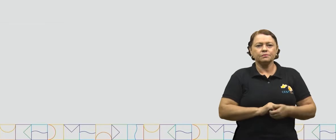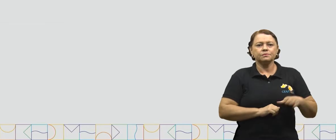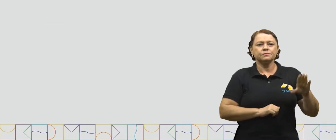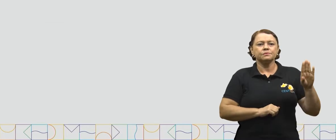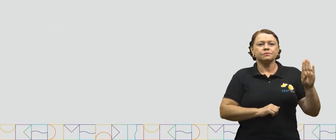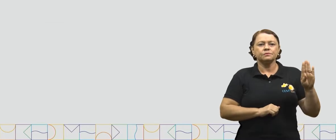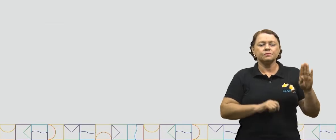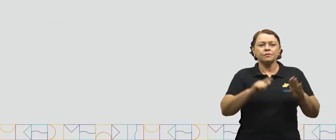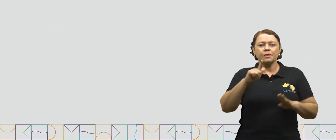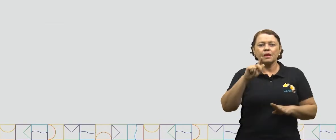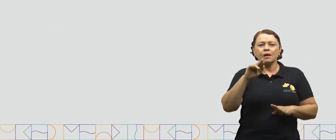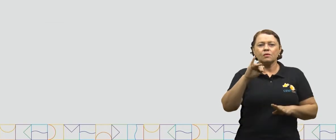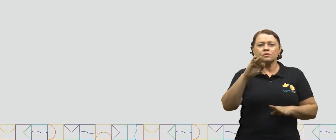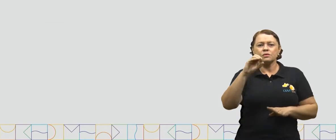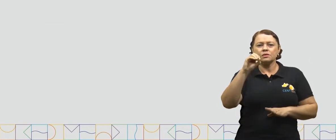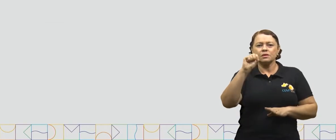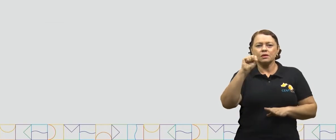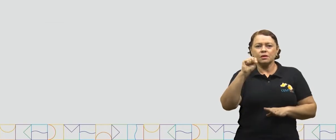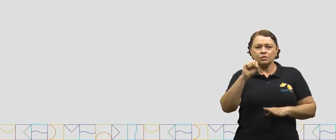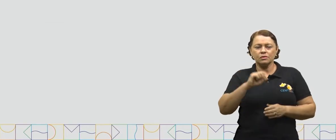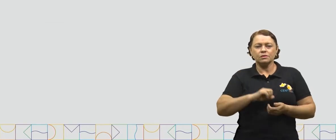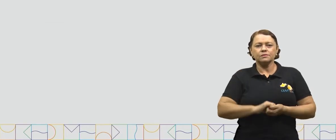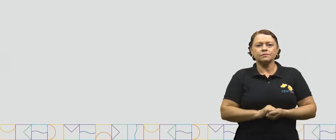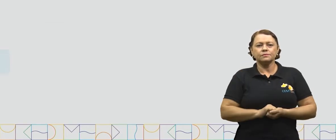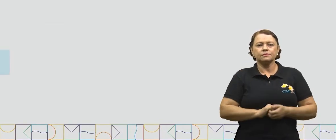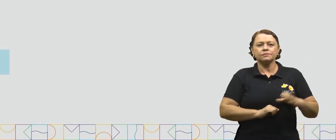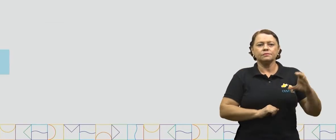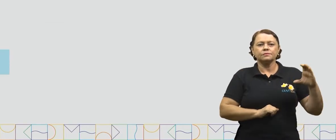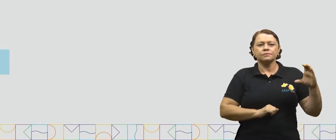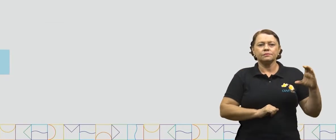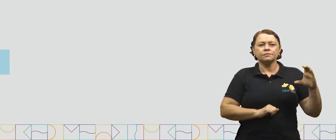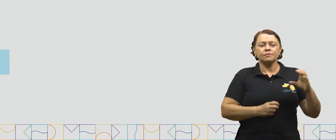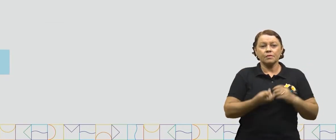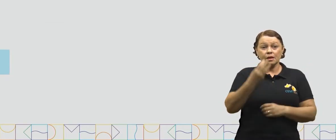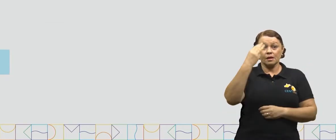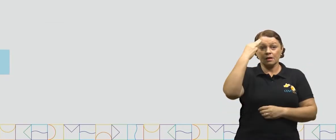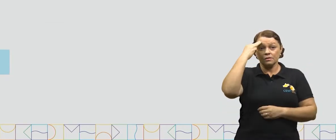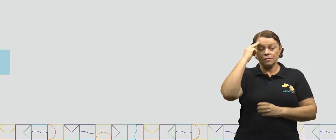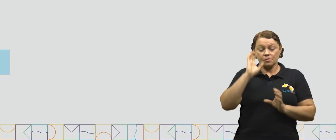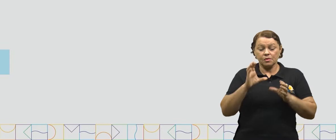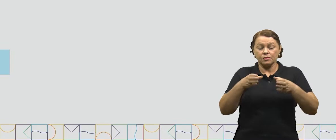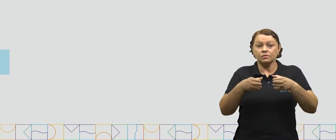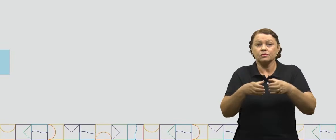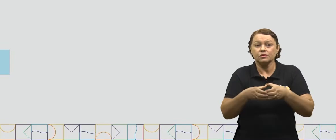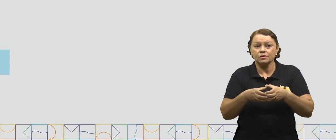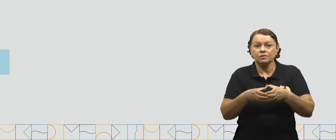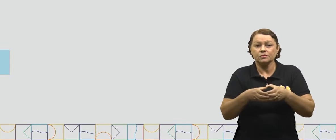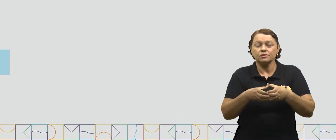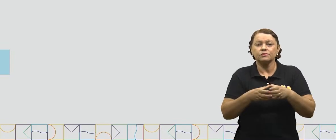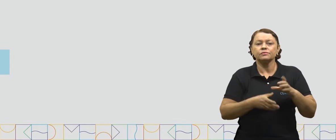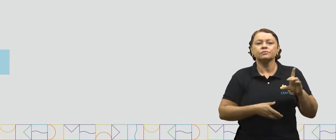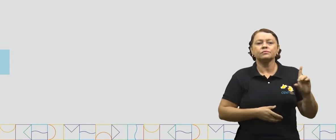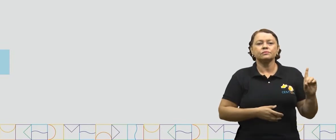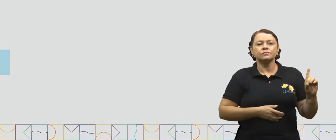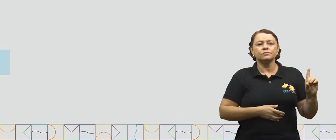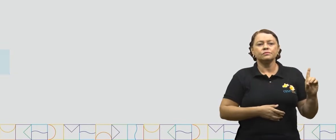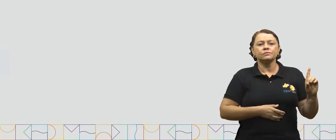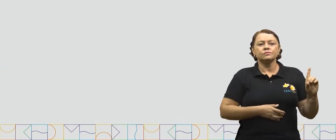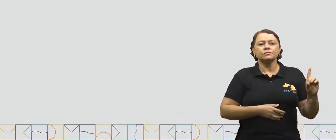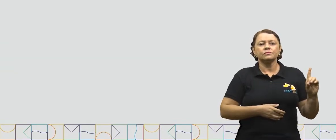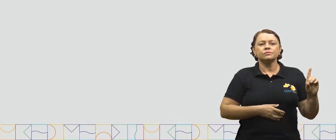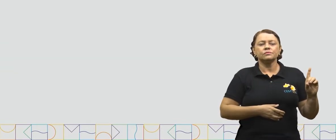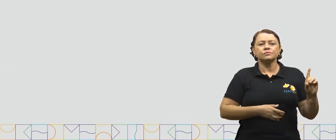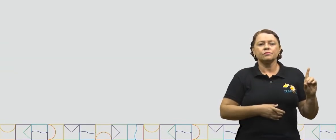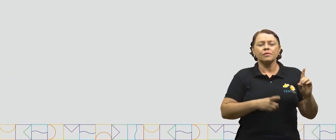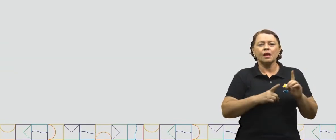B, aos griots. Alternativa C, as memórias coletivas. Alternativa D,